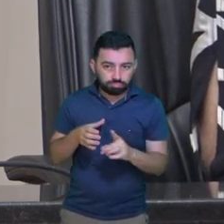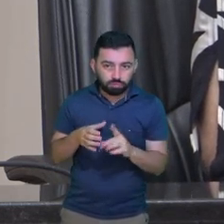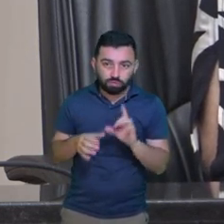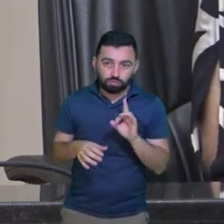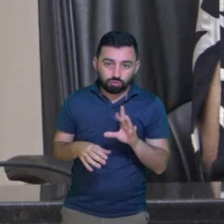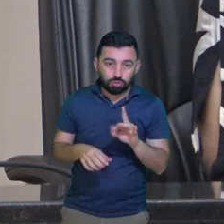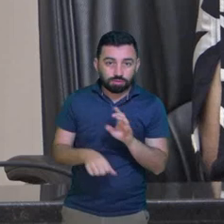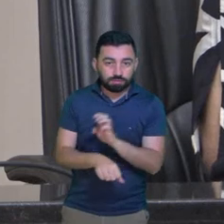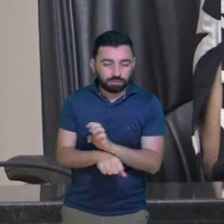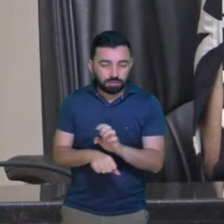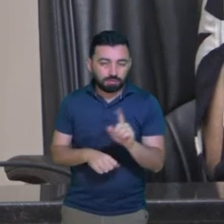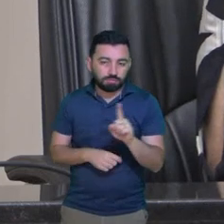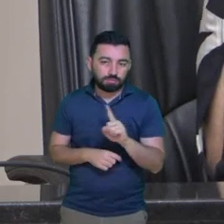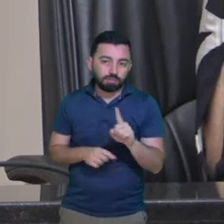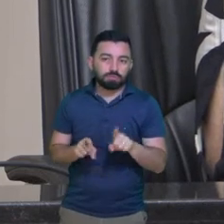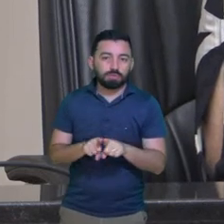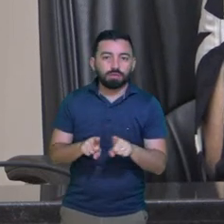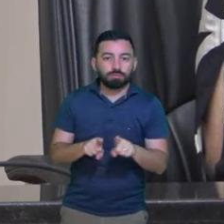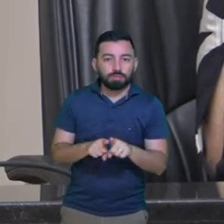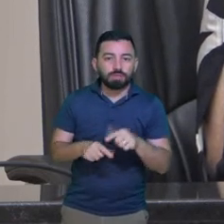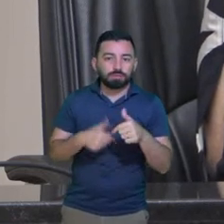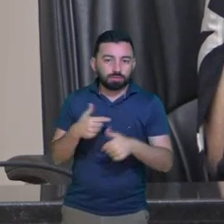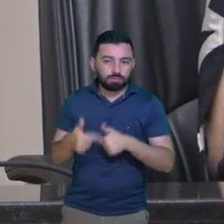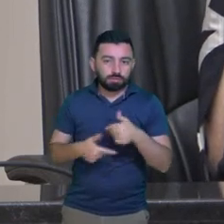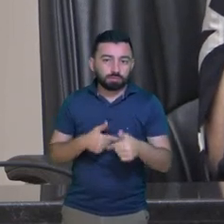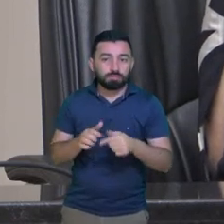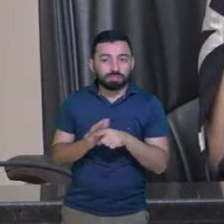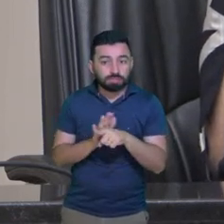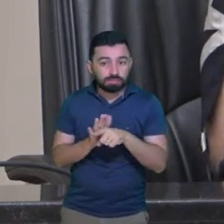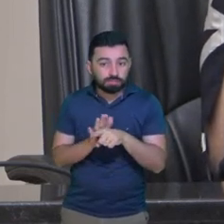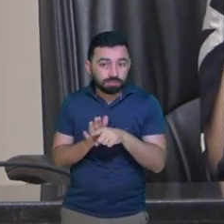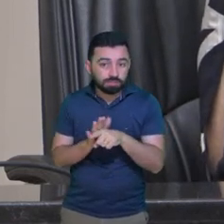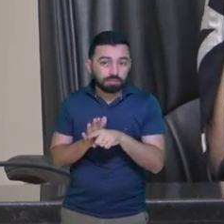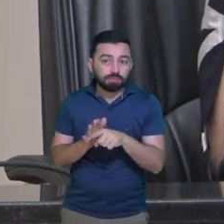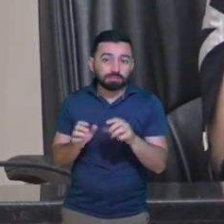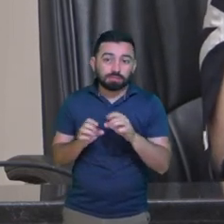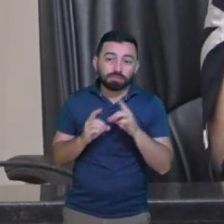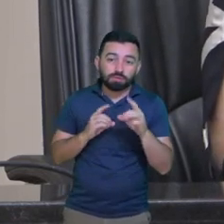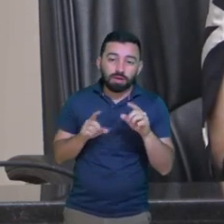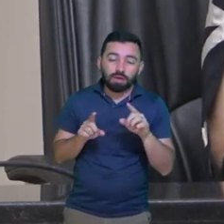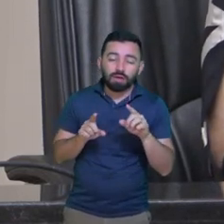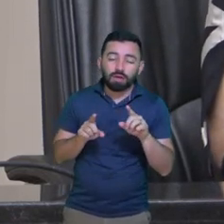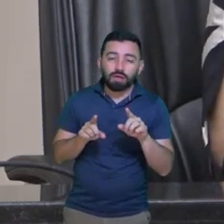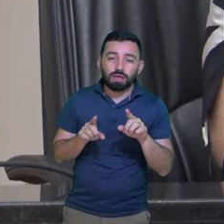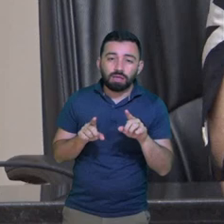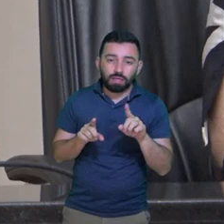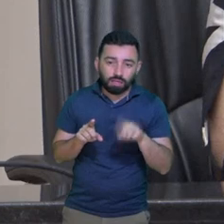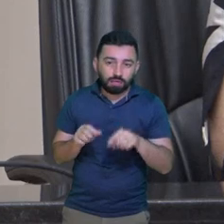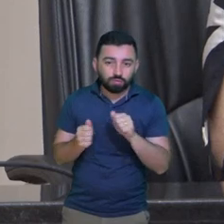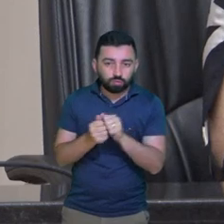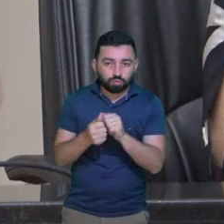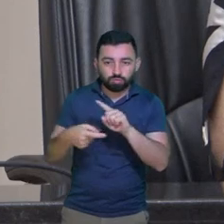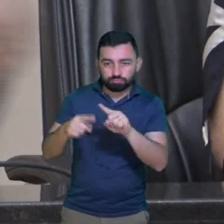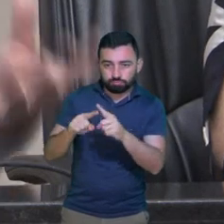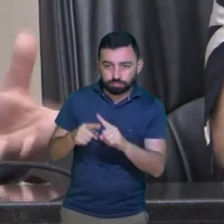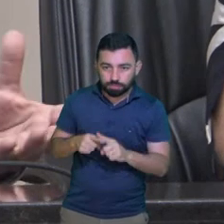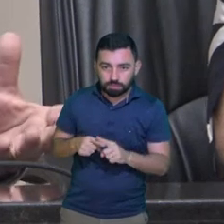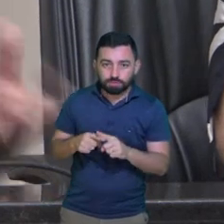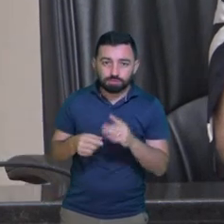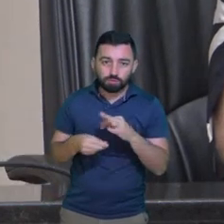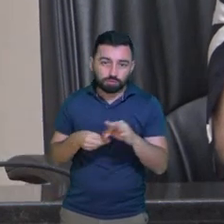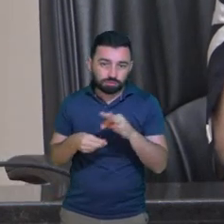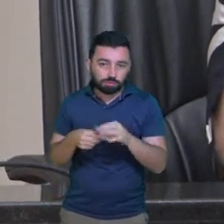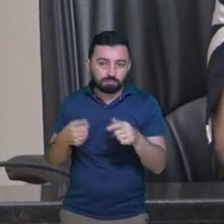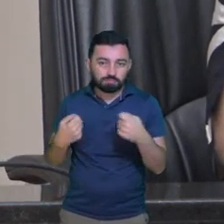estágios mas também atividades de pesquisa extensão sempre em articulação com as instituições formadoras que precisam também estar